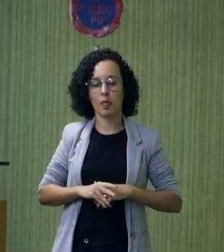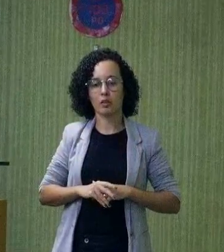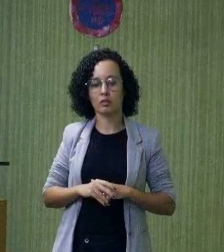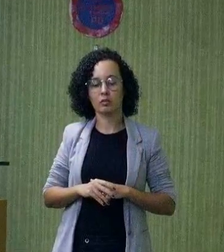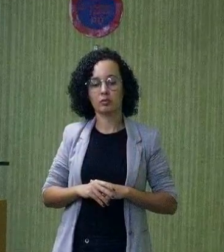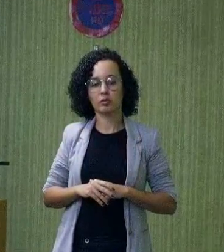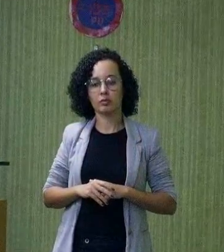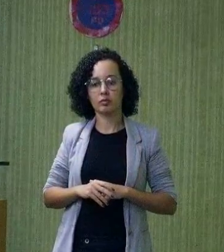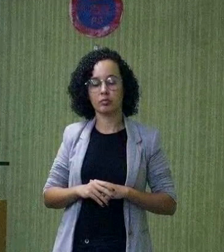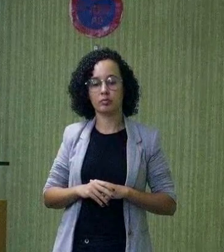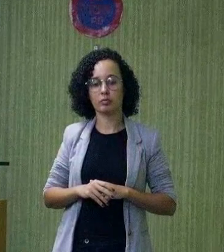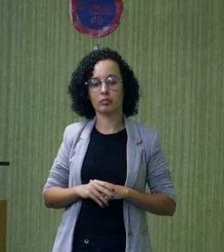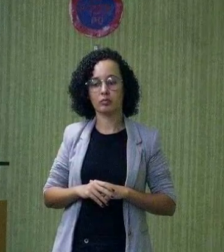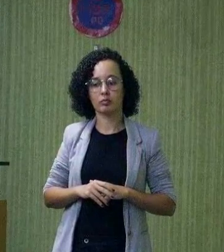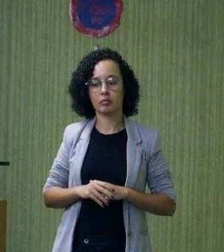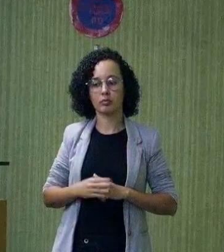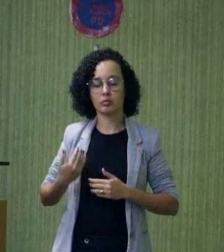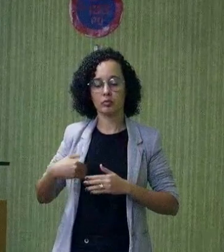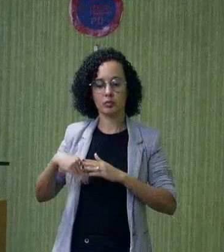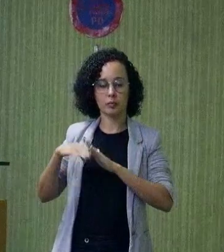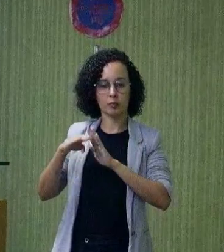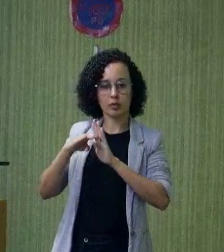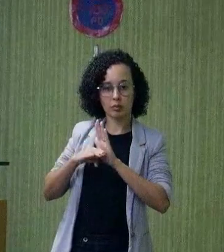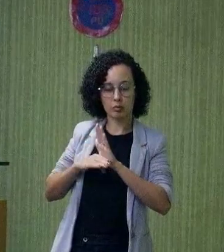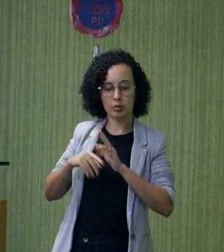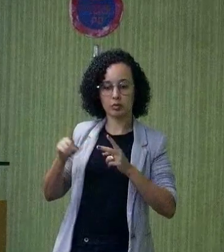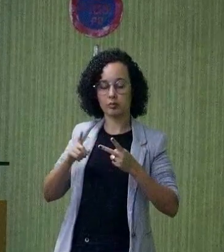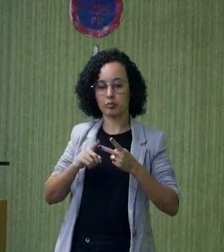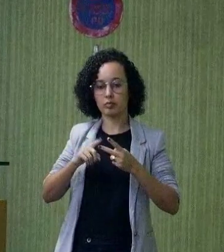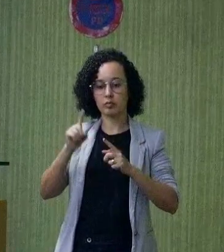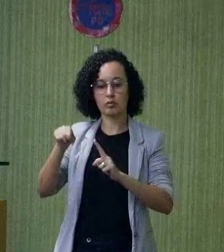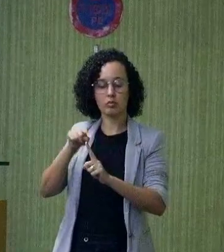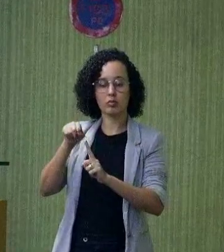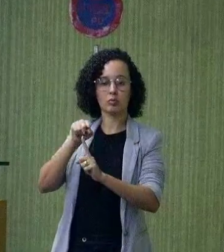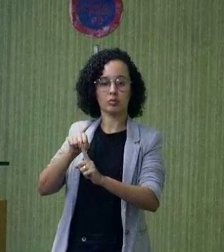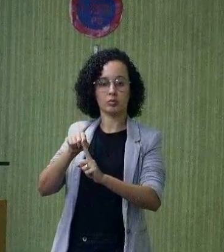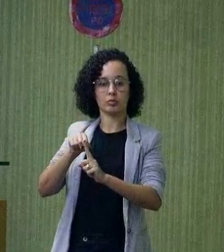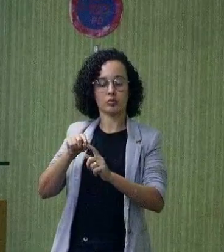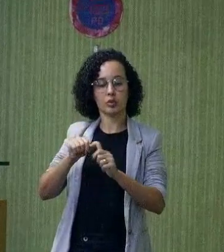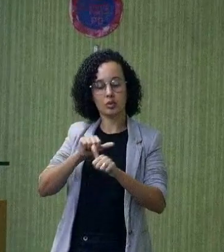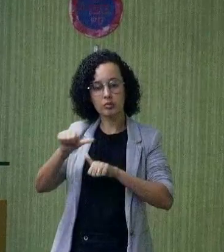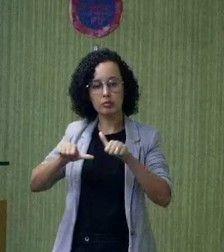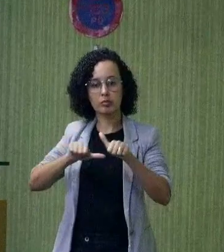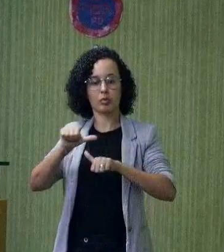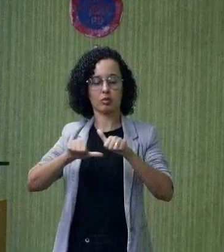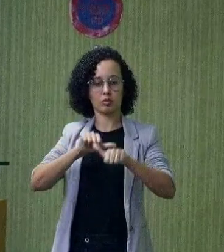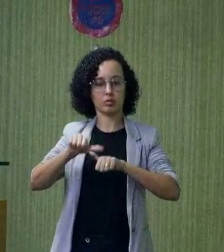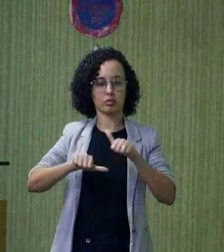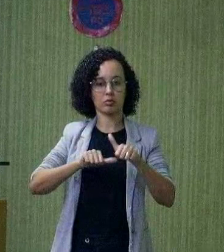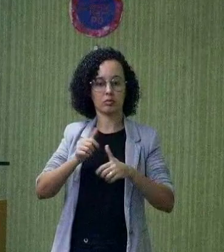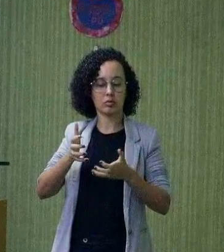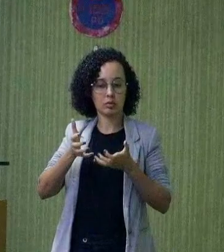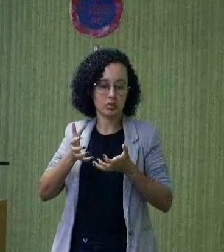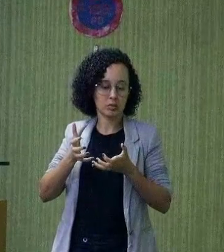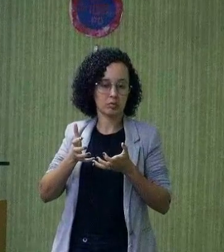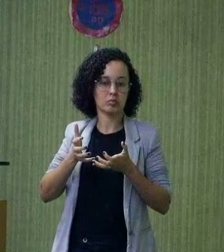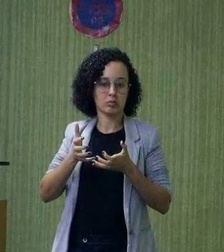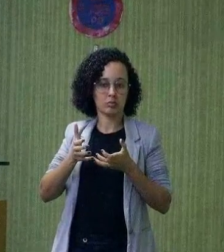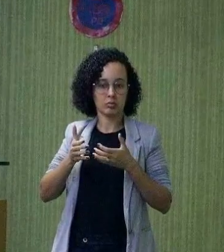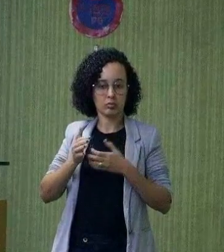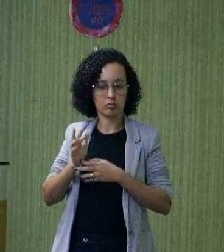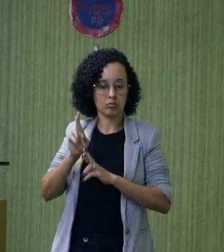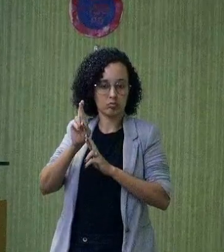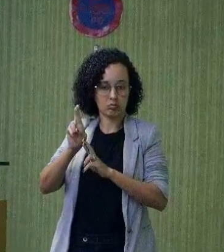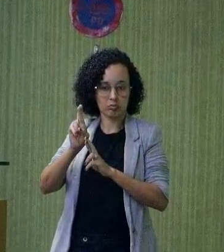dizer ao ao aos planos decenais os objetivos que são exatamente as mudanças que se Quer alcançar as mudanças